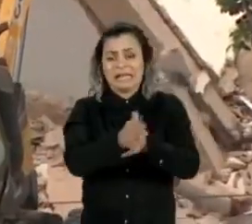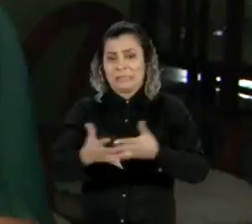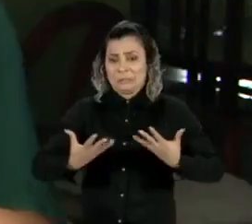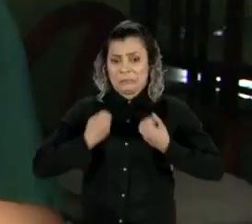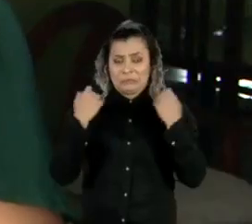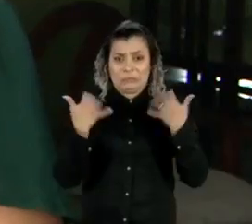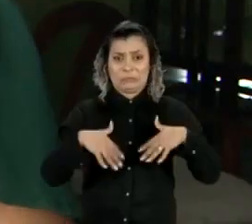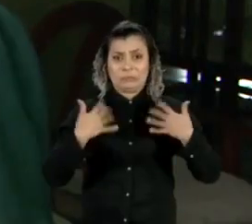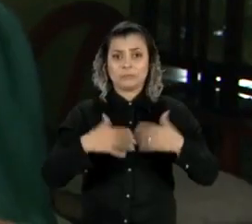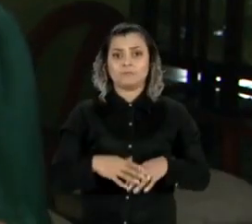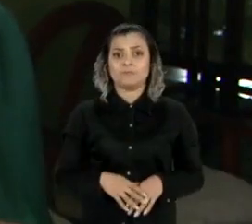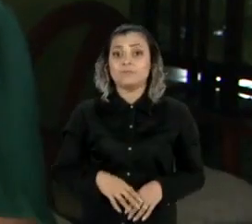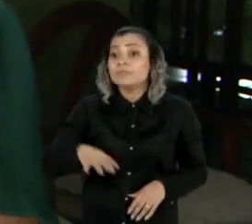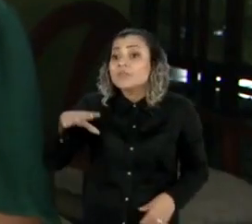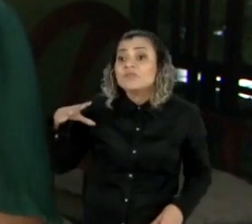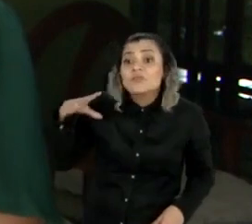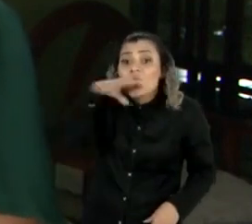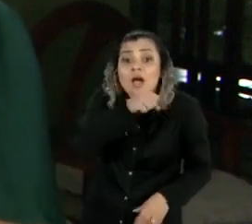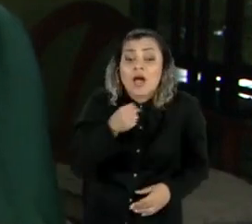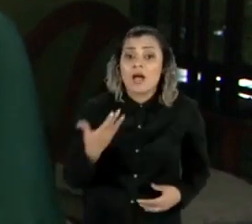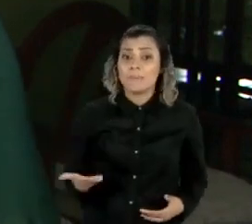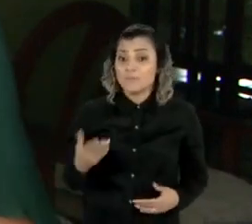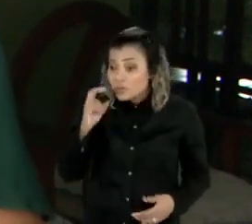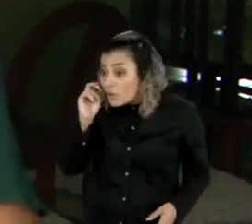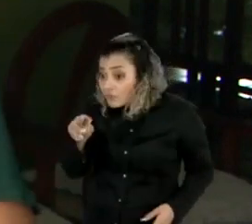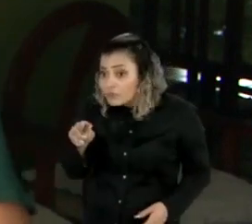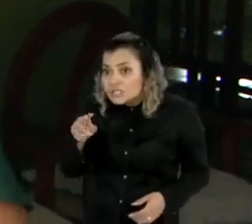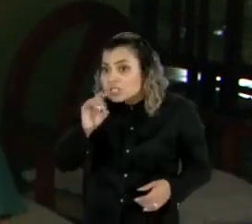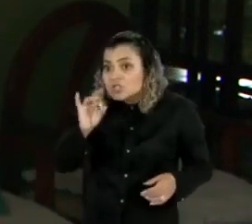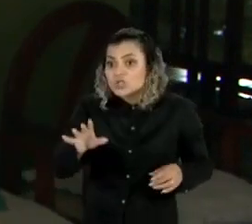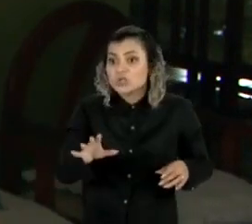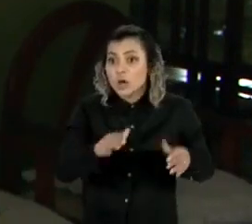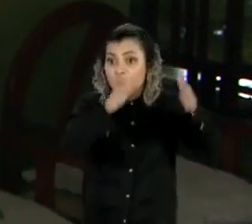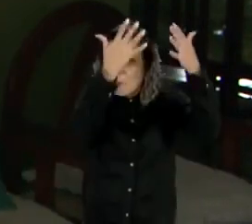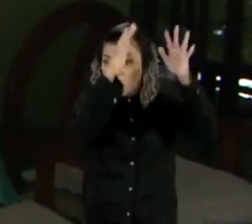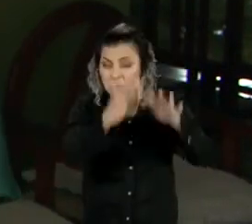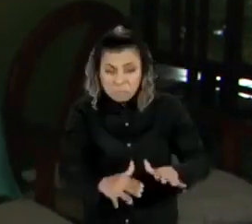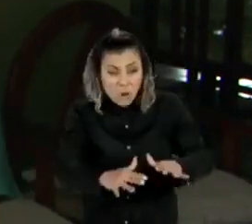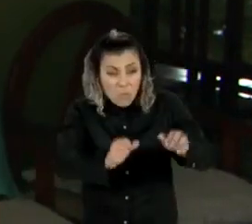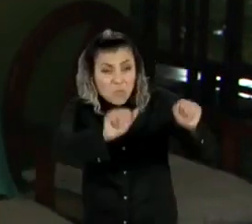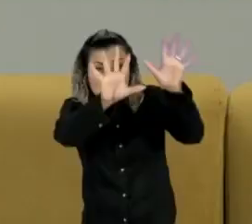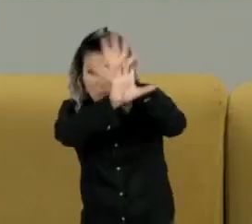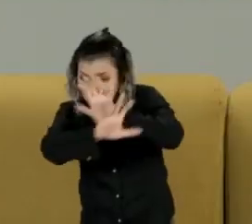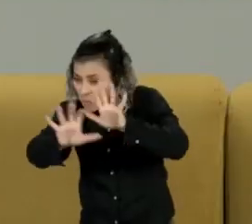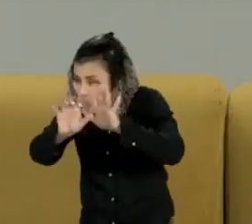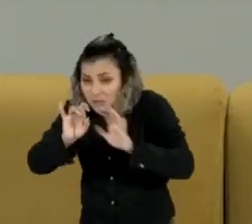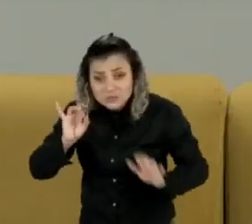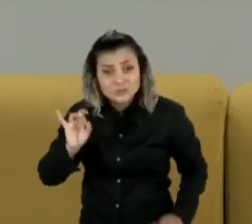assustador. Foi tudo muito rápido. Quando eu olhei, o prédio estava todo no chão.